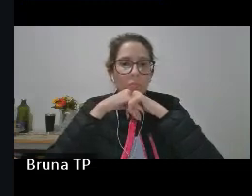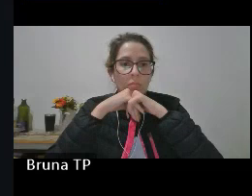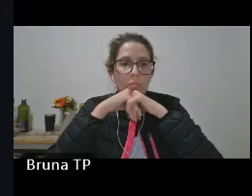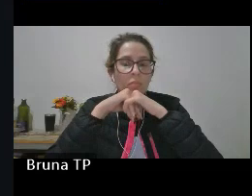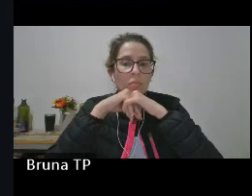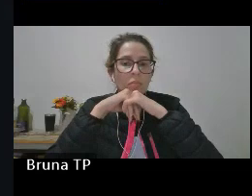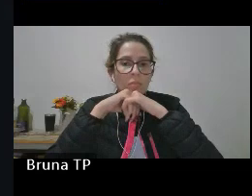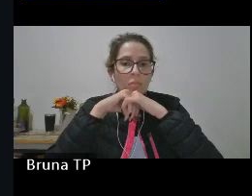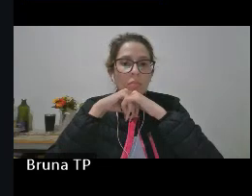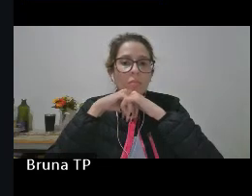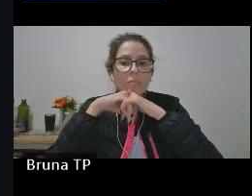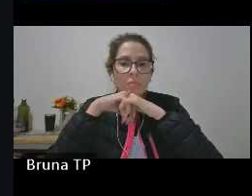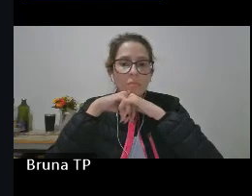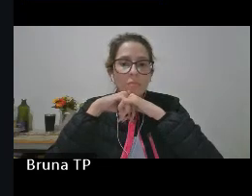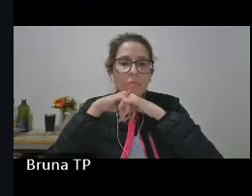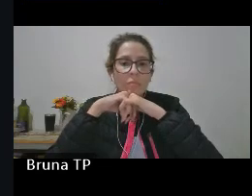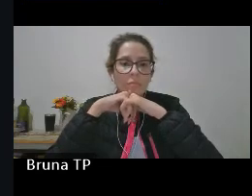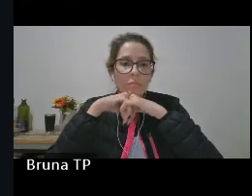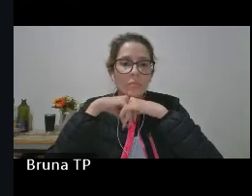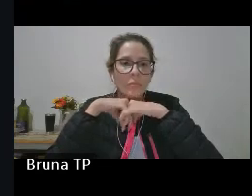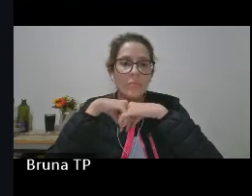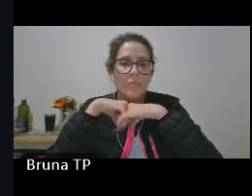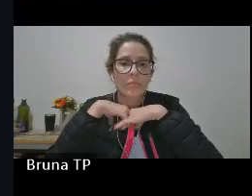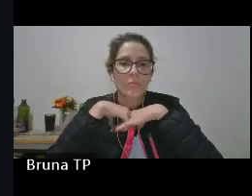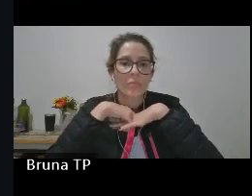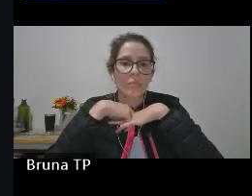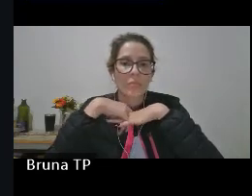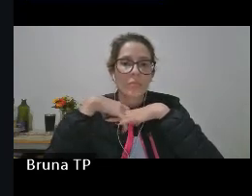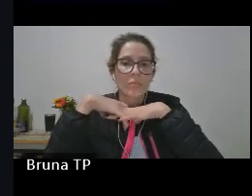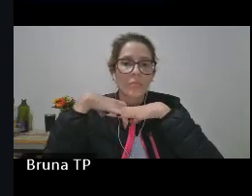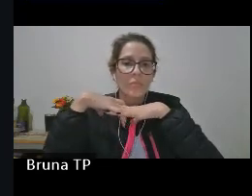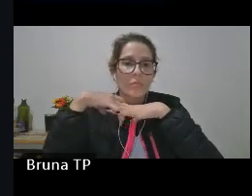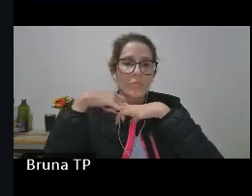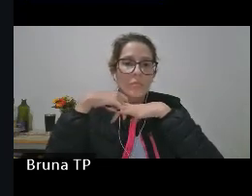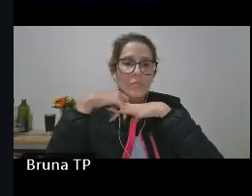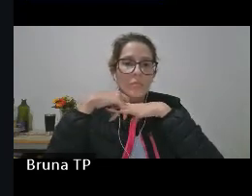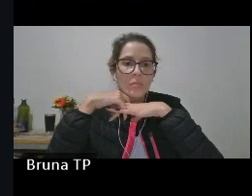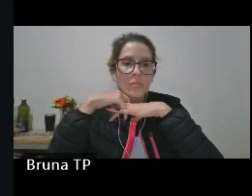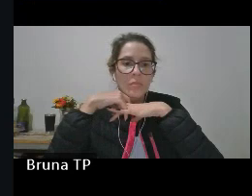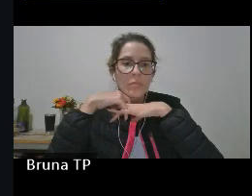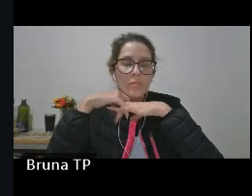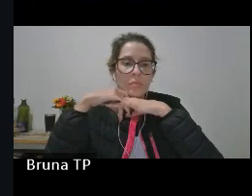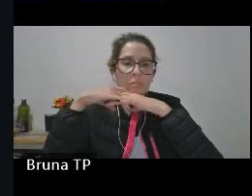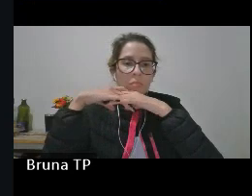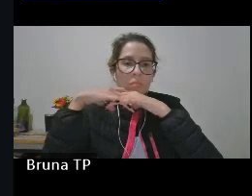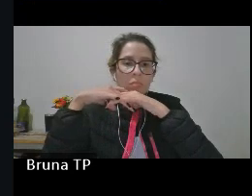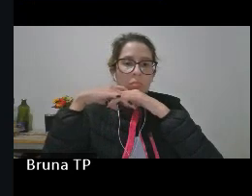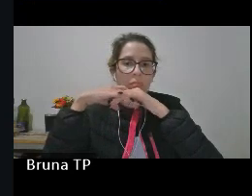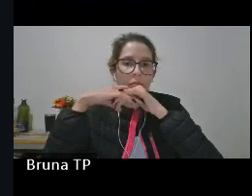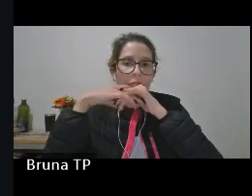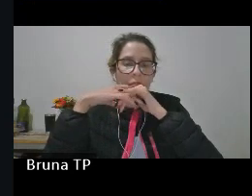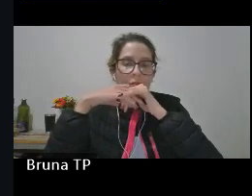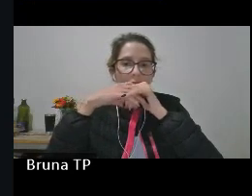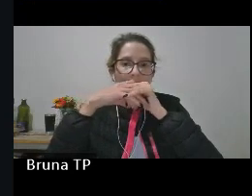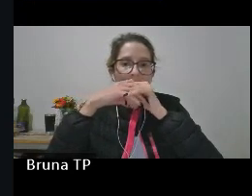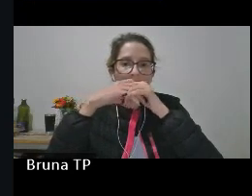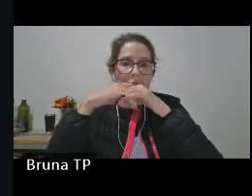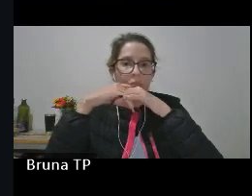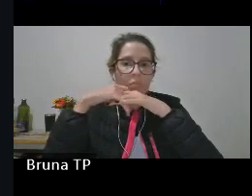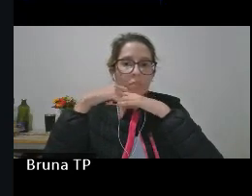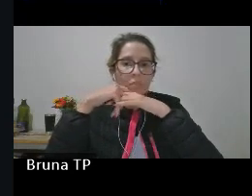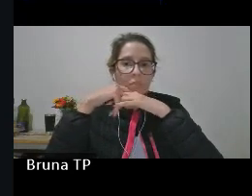com o nome, né? E agora eu trouxe mais uma pergunta para vocês. Como que a gente pode